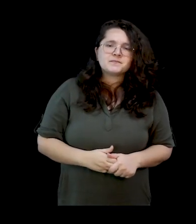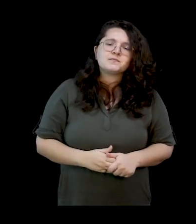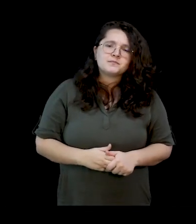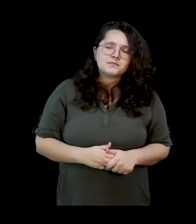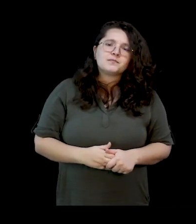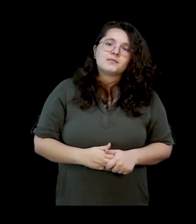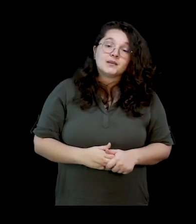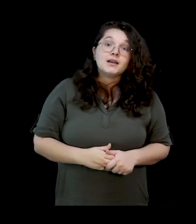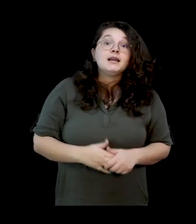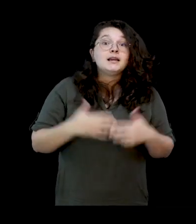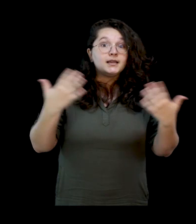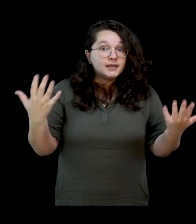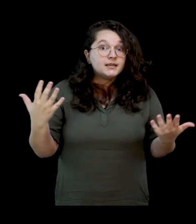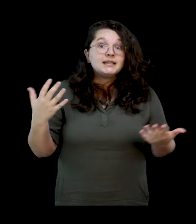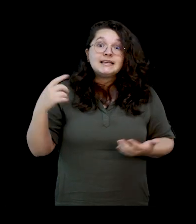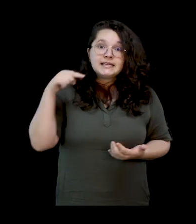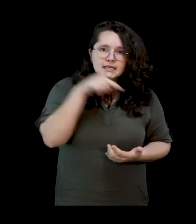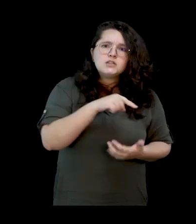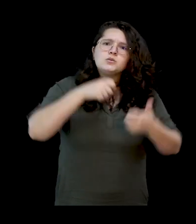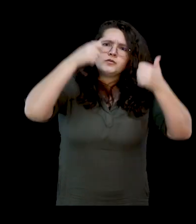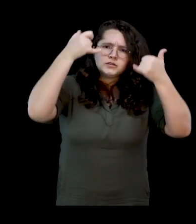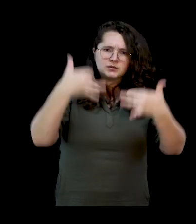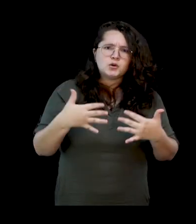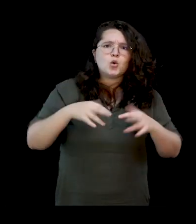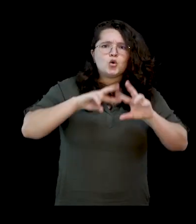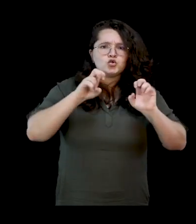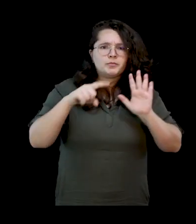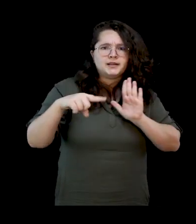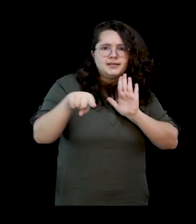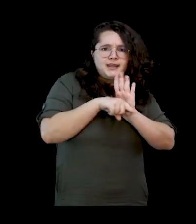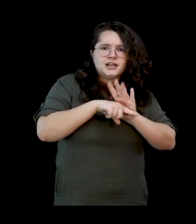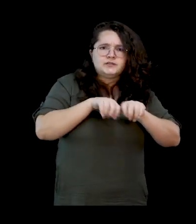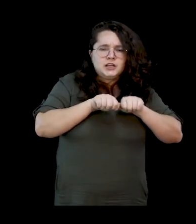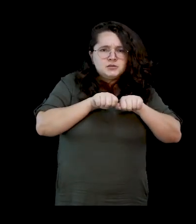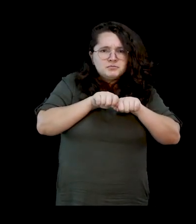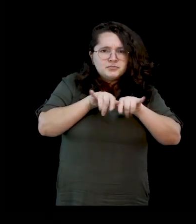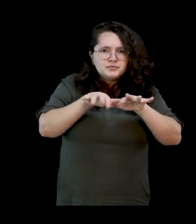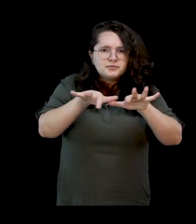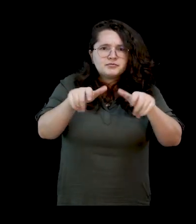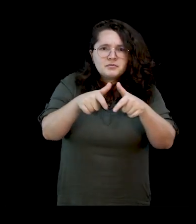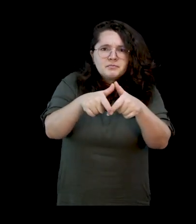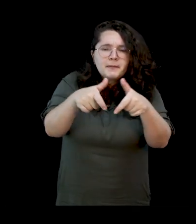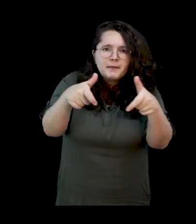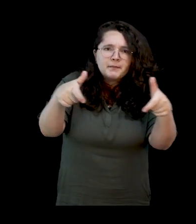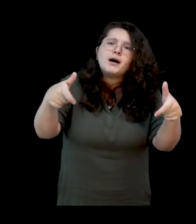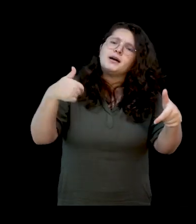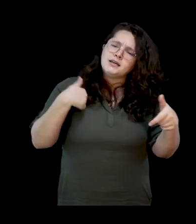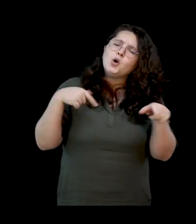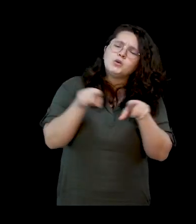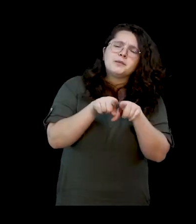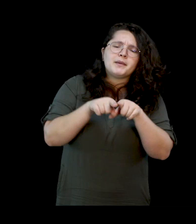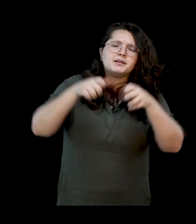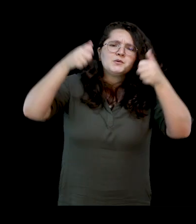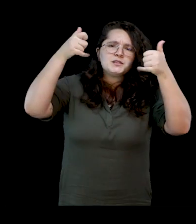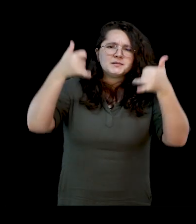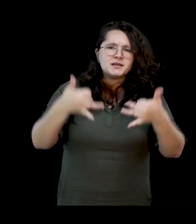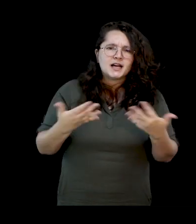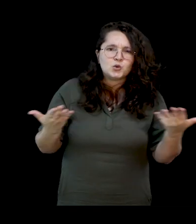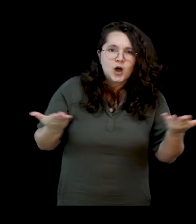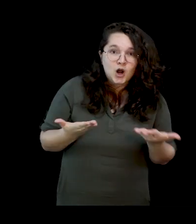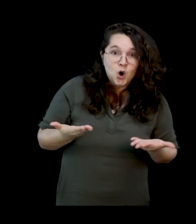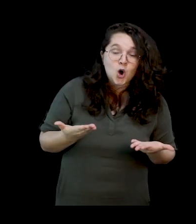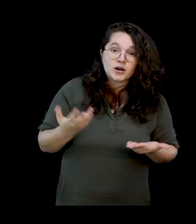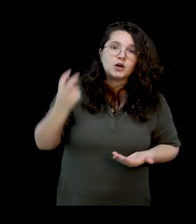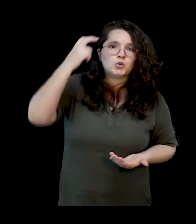De fato, essa grandeza negativa que você menciona, que é essa segunda dimensão que eu estou falando, que é essa cultura